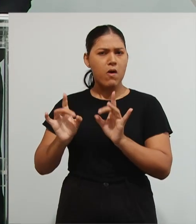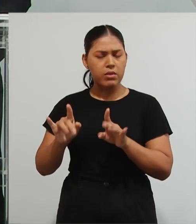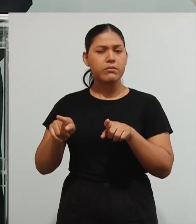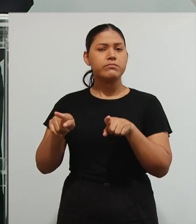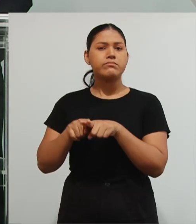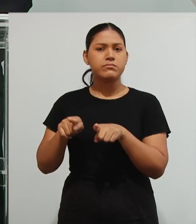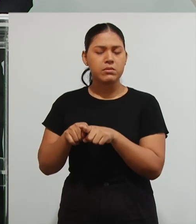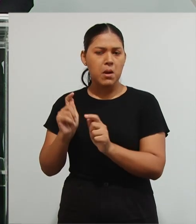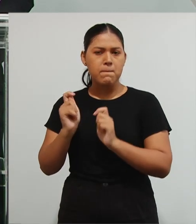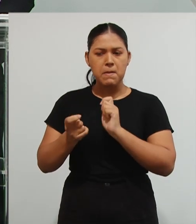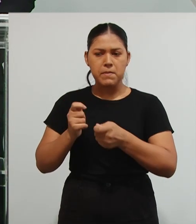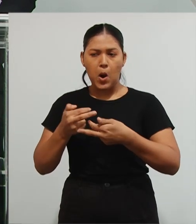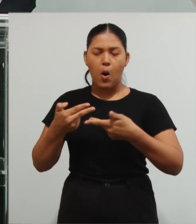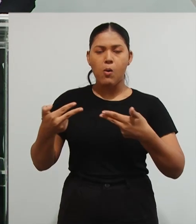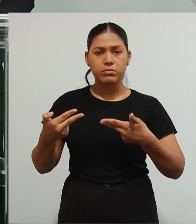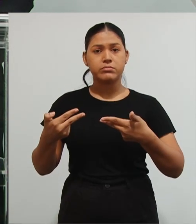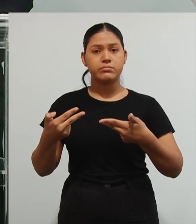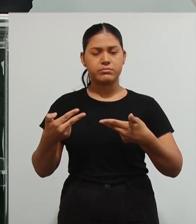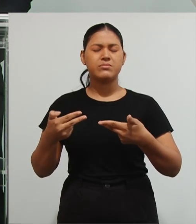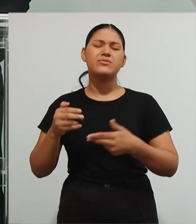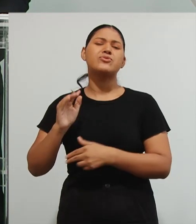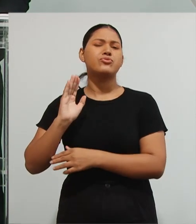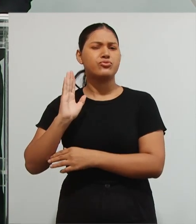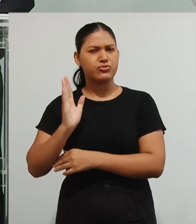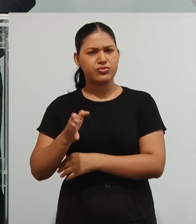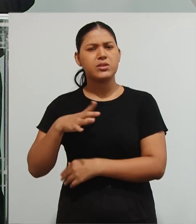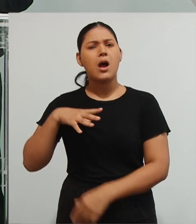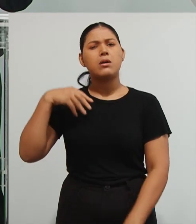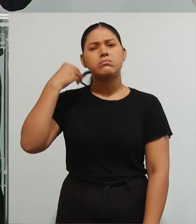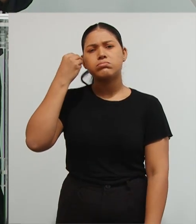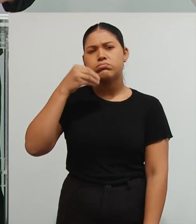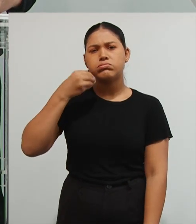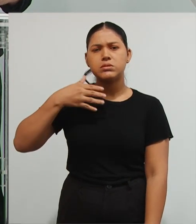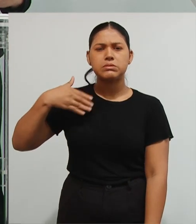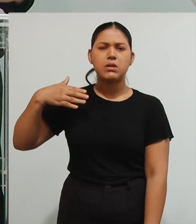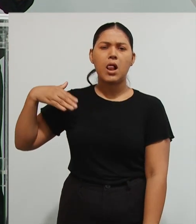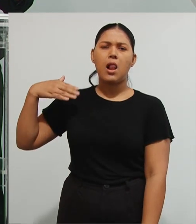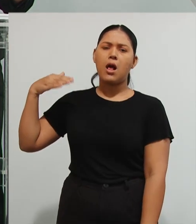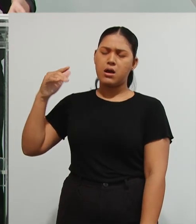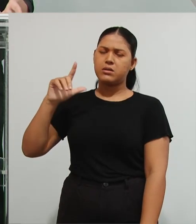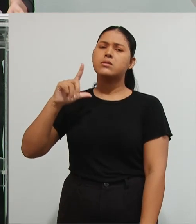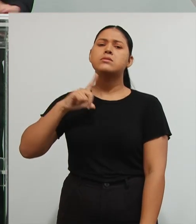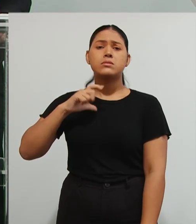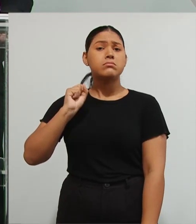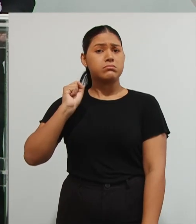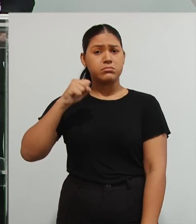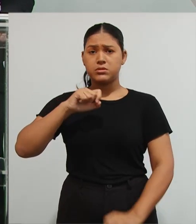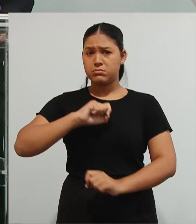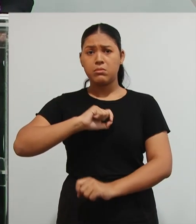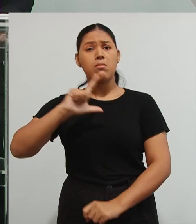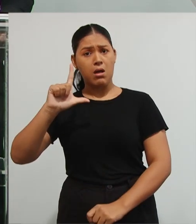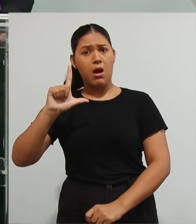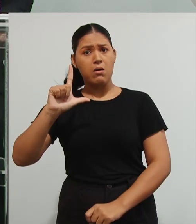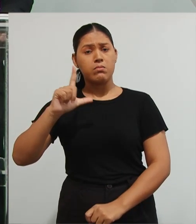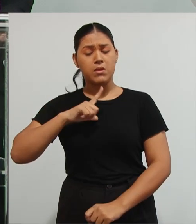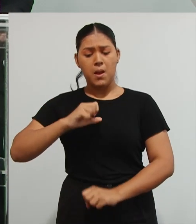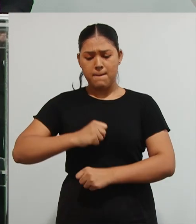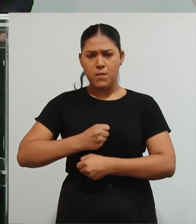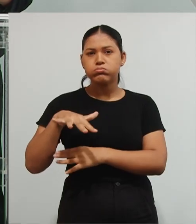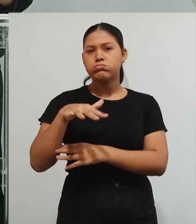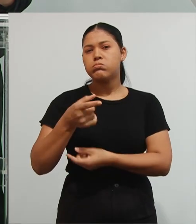assim. Os comércios eram muito restritos entre as colônias e as suas metrópoles, no caso do Brasil com Portugal, na época